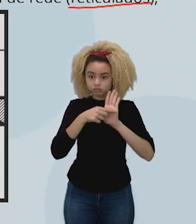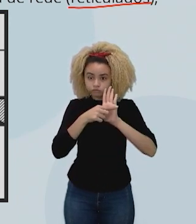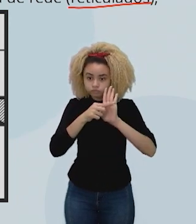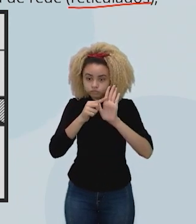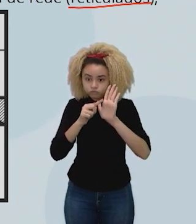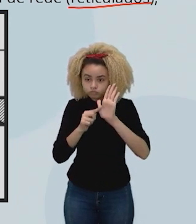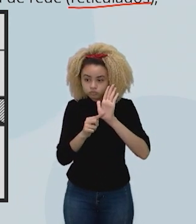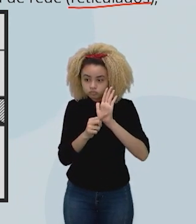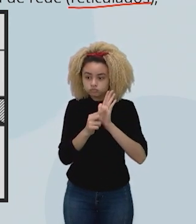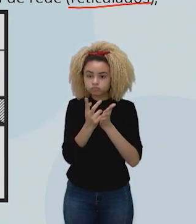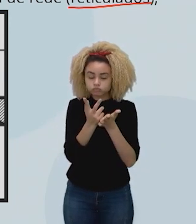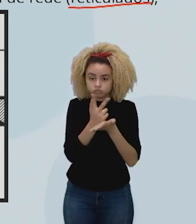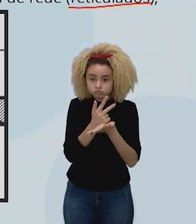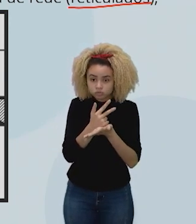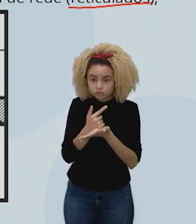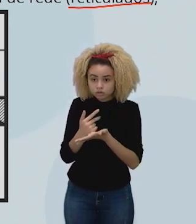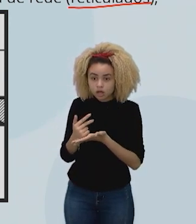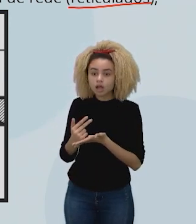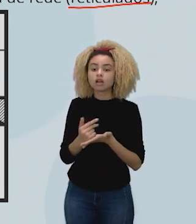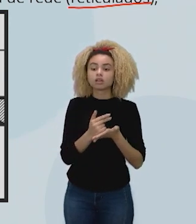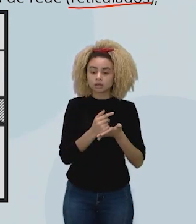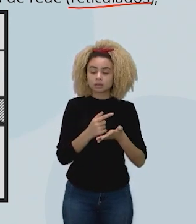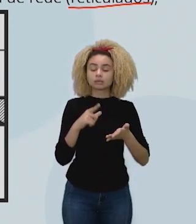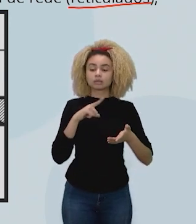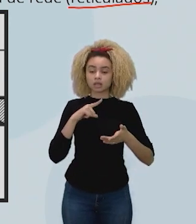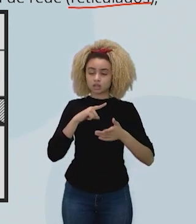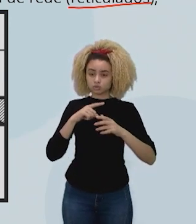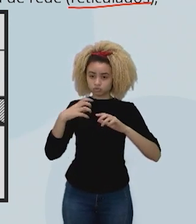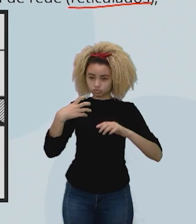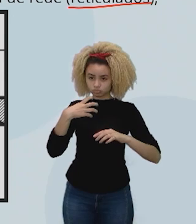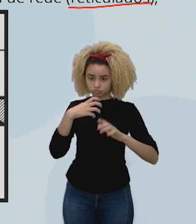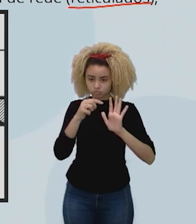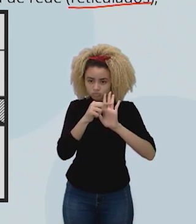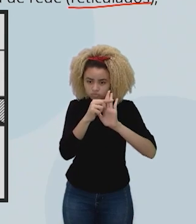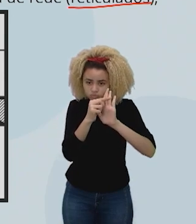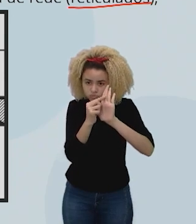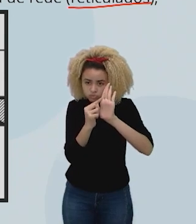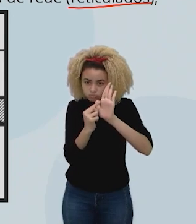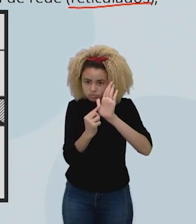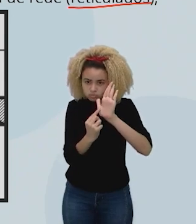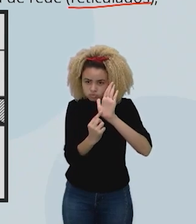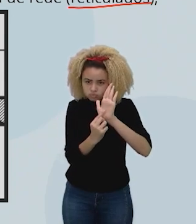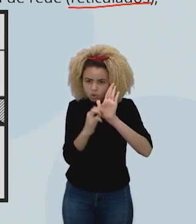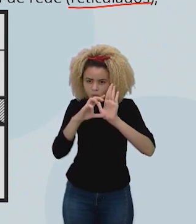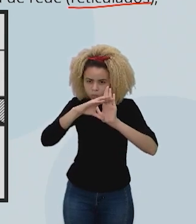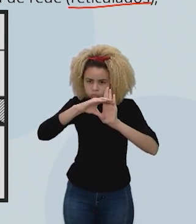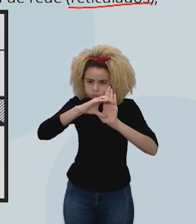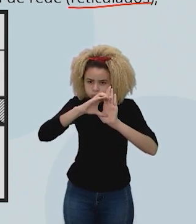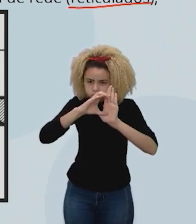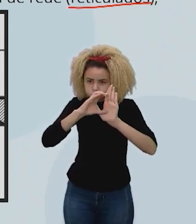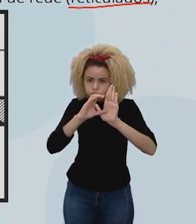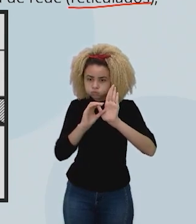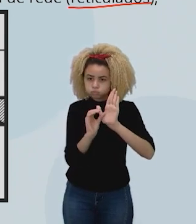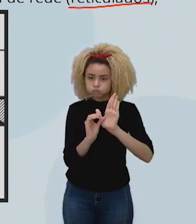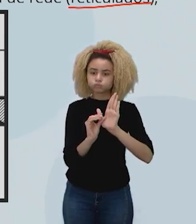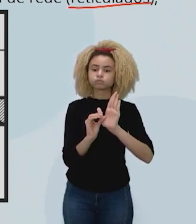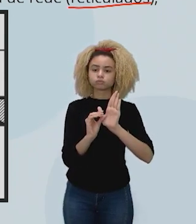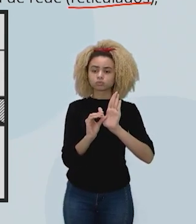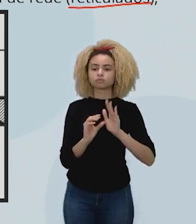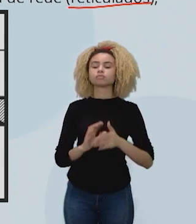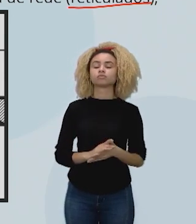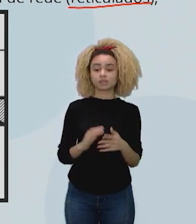você vê também o reforço e essa questão dessa forma mais moldada mesmo para os balões de